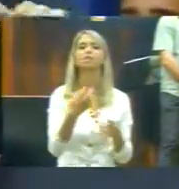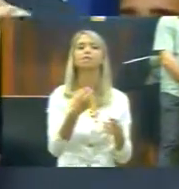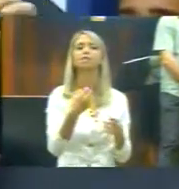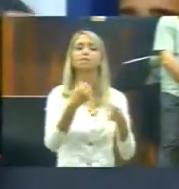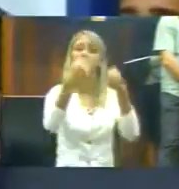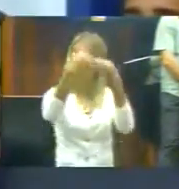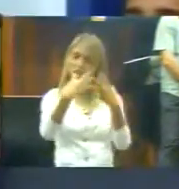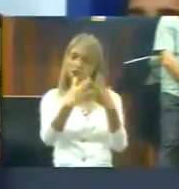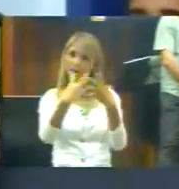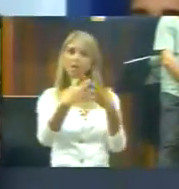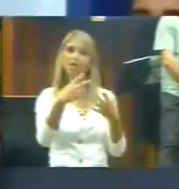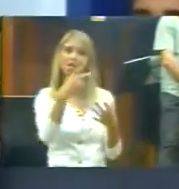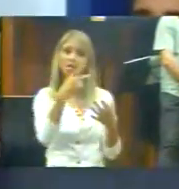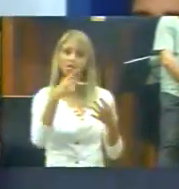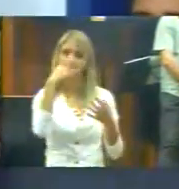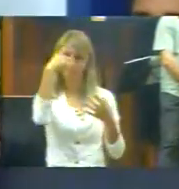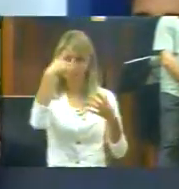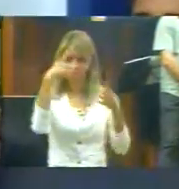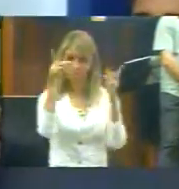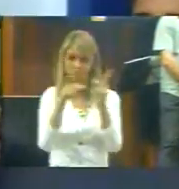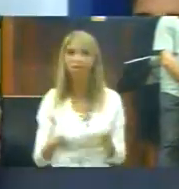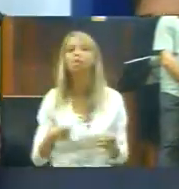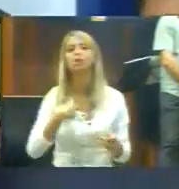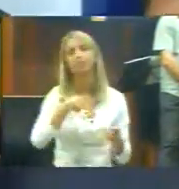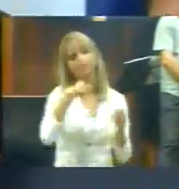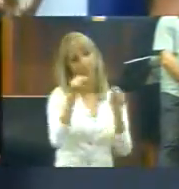autoria rapidamente.